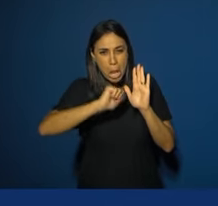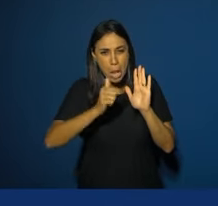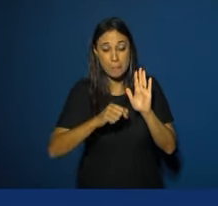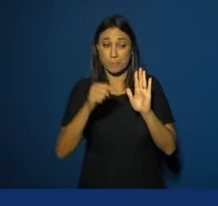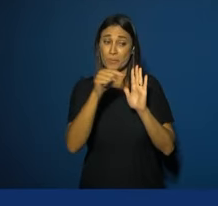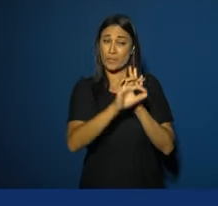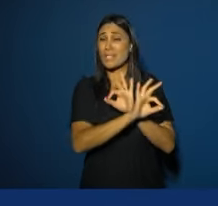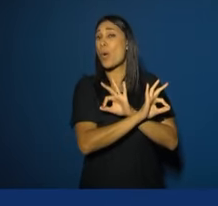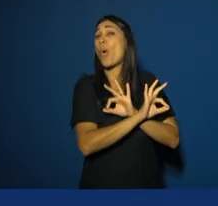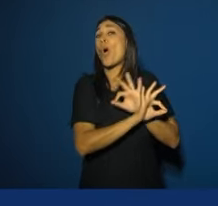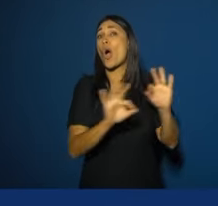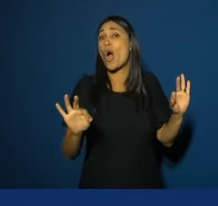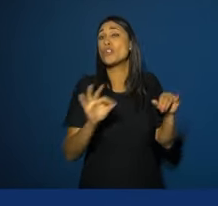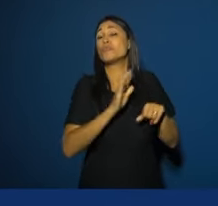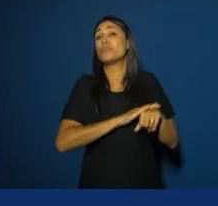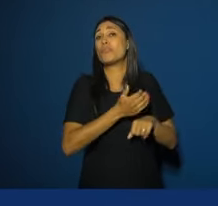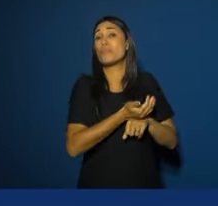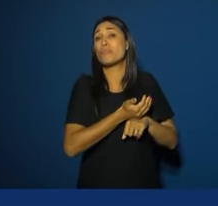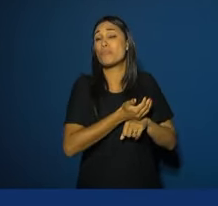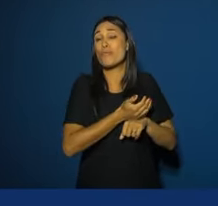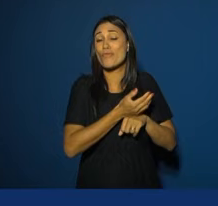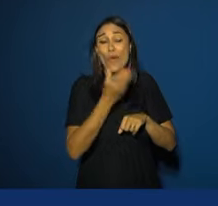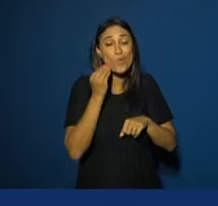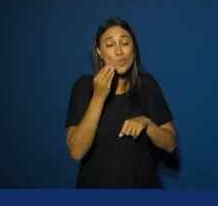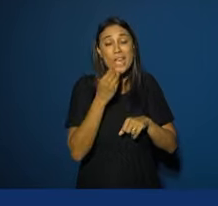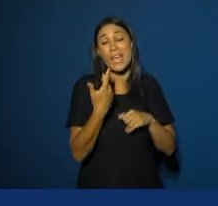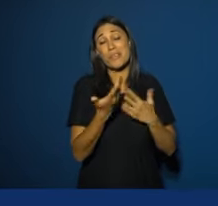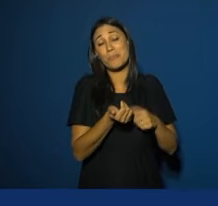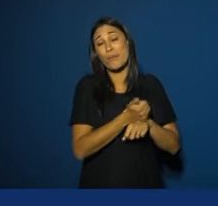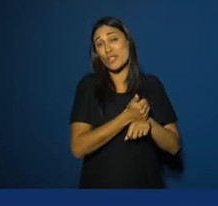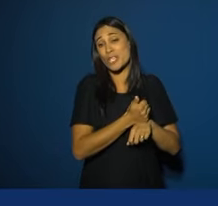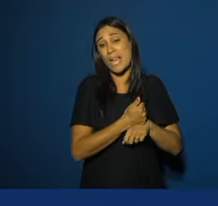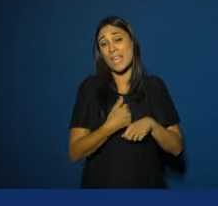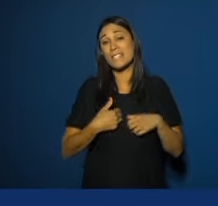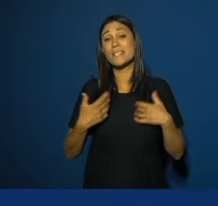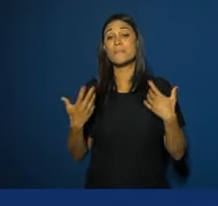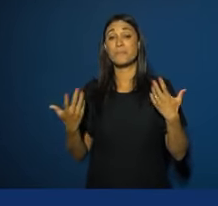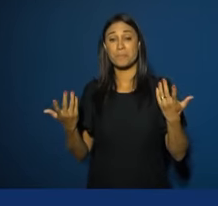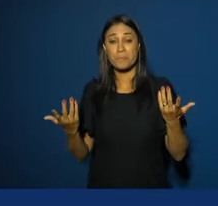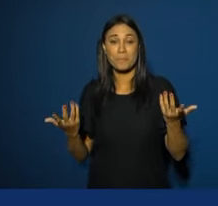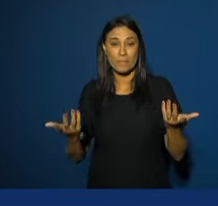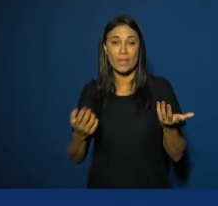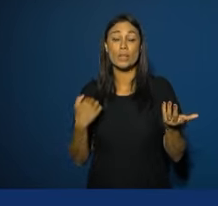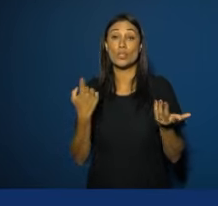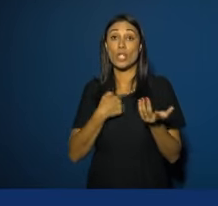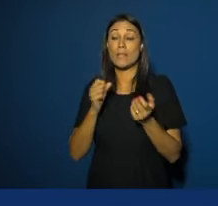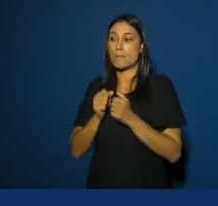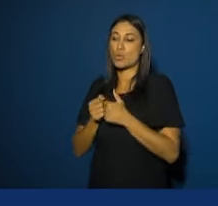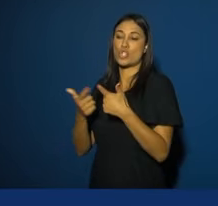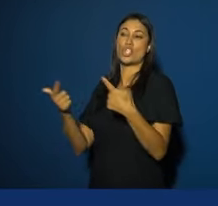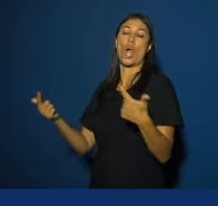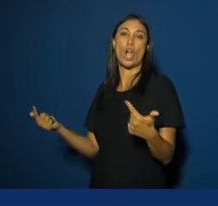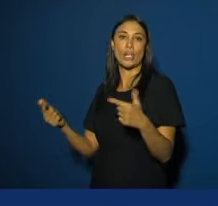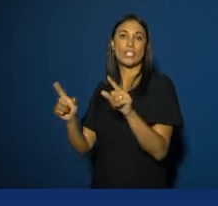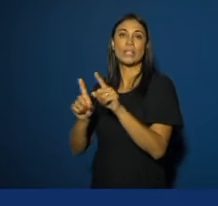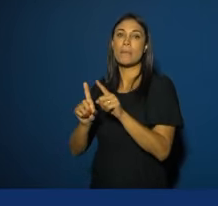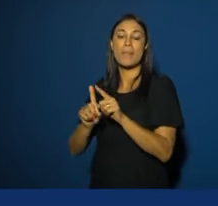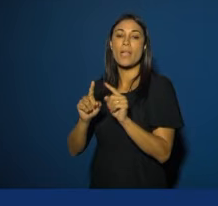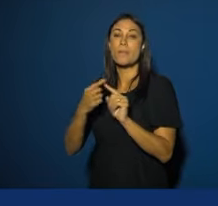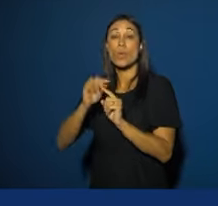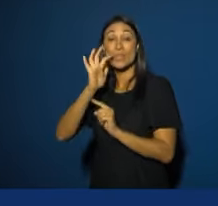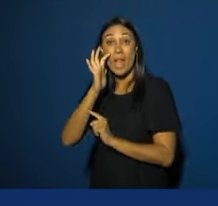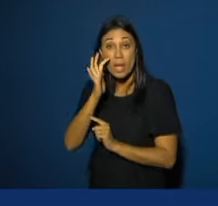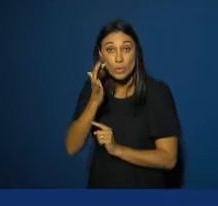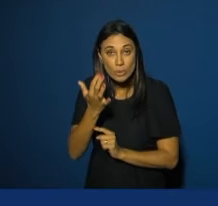são ótimos operadores apesar do capex não falei nós sorte que temos o capex porque os